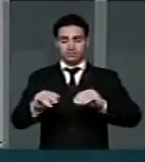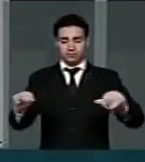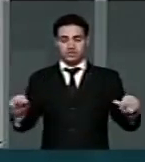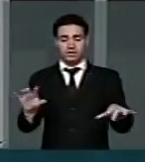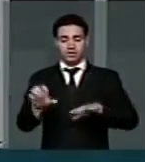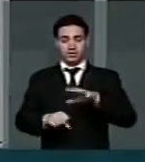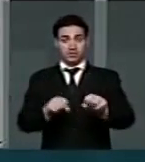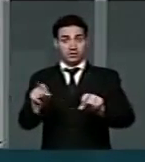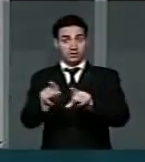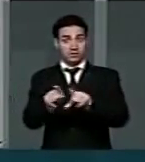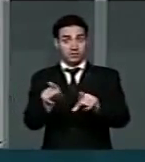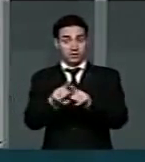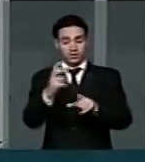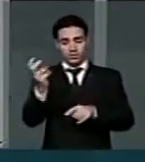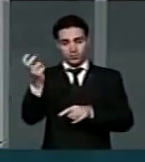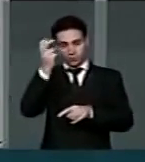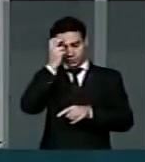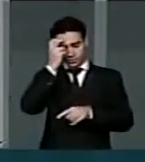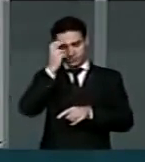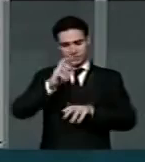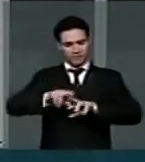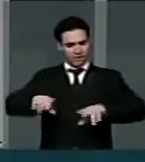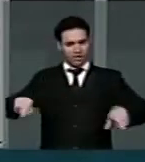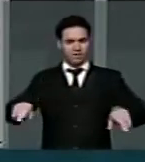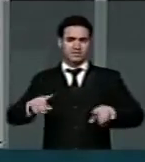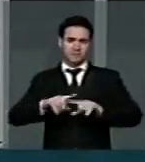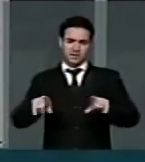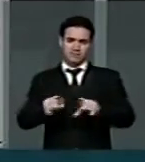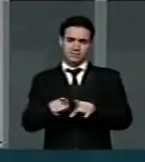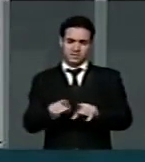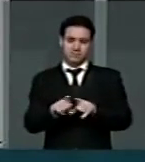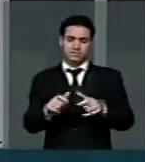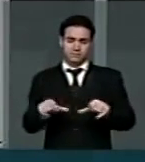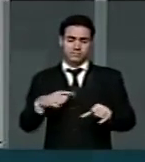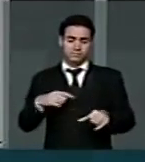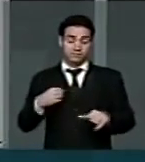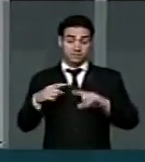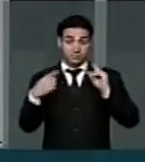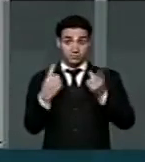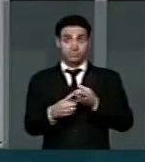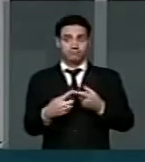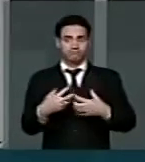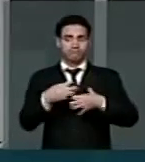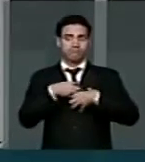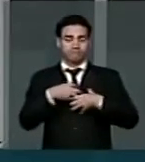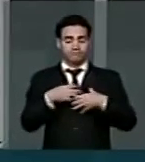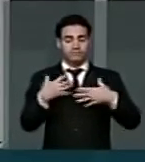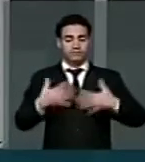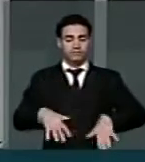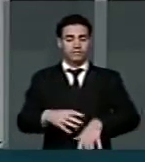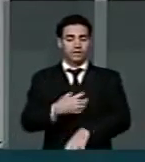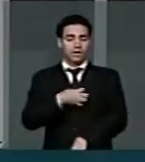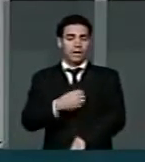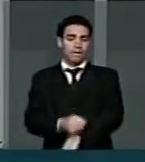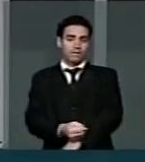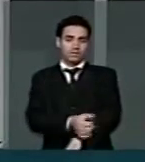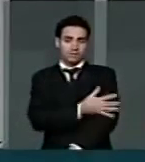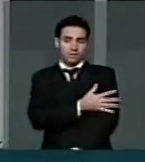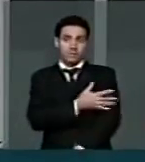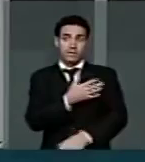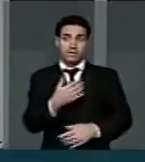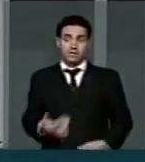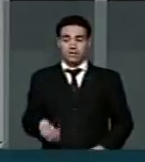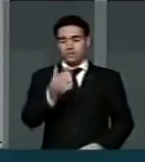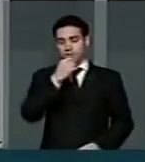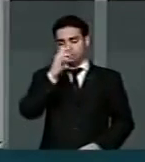suas culturas, diversas, mas aqui reunidas de maneira comovente. Por isso, senhor presidente, senhores